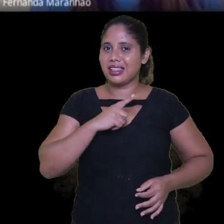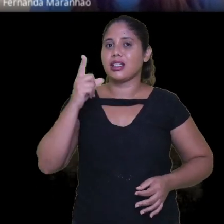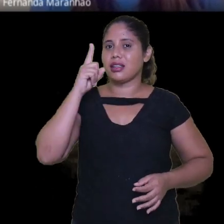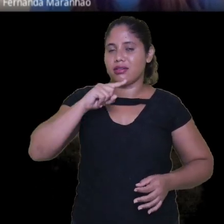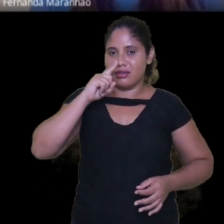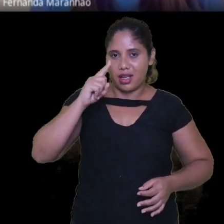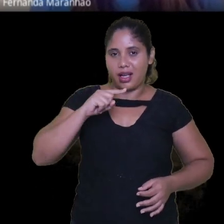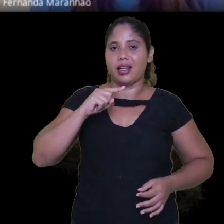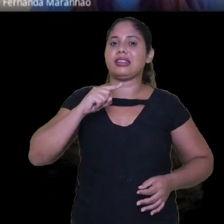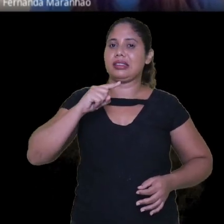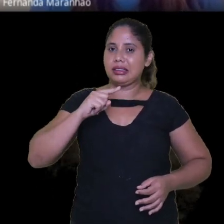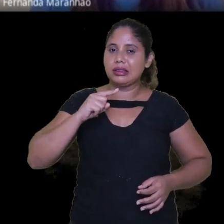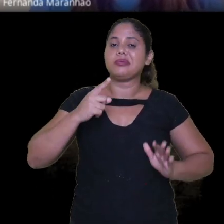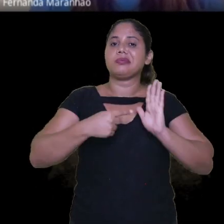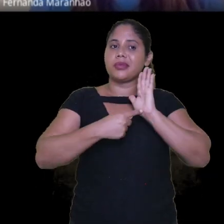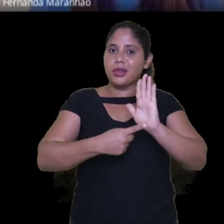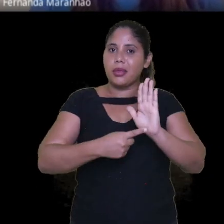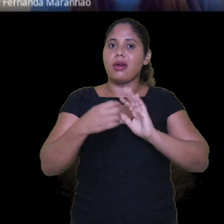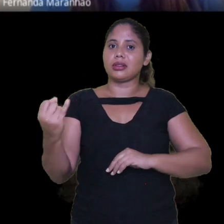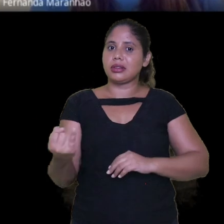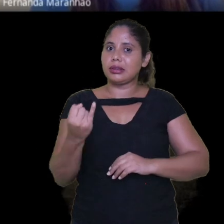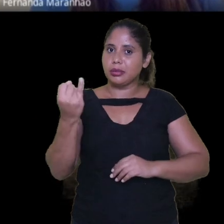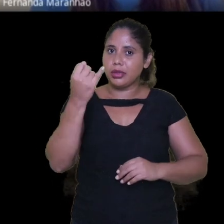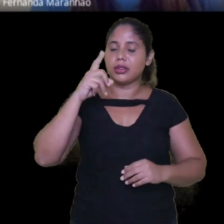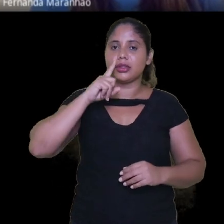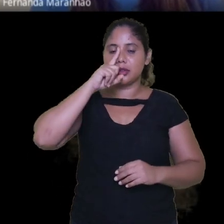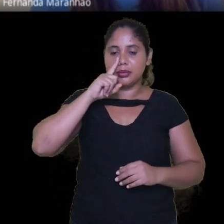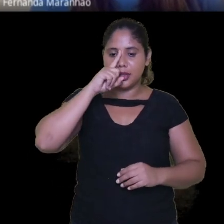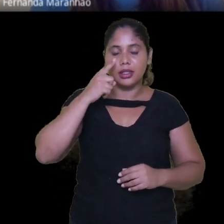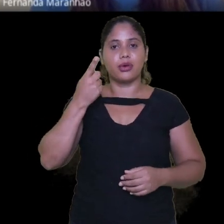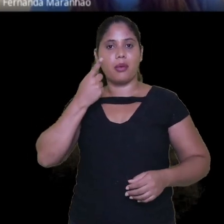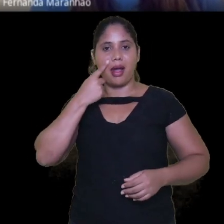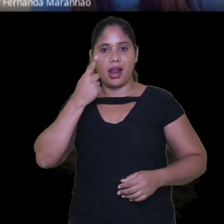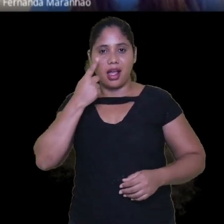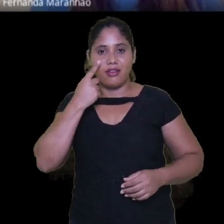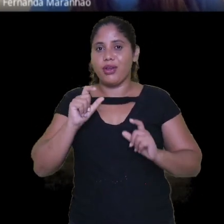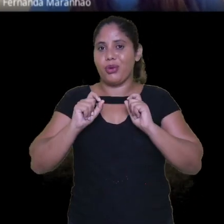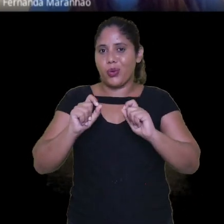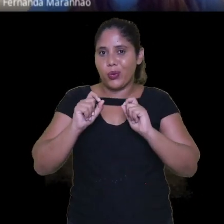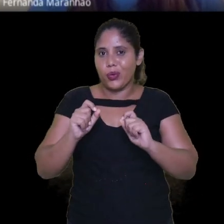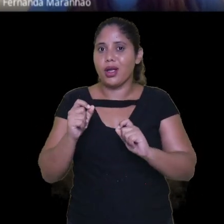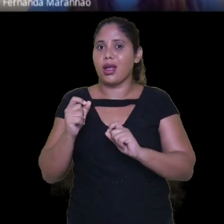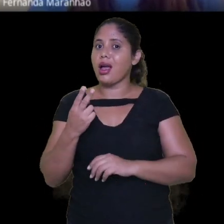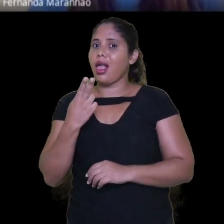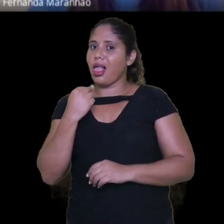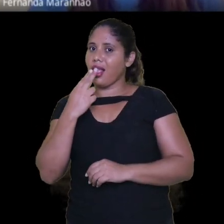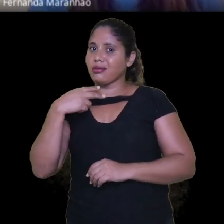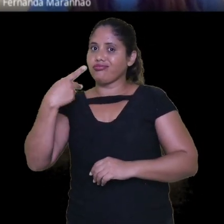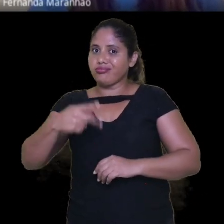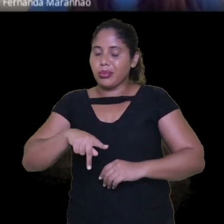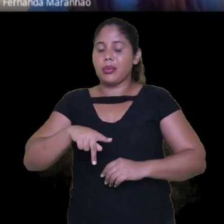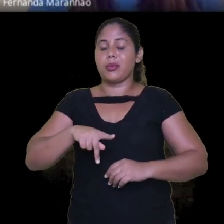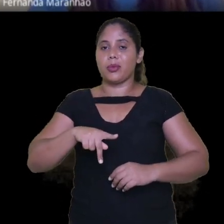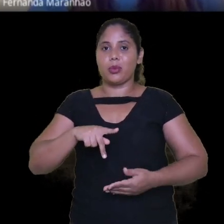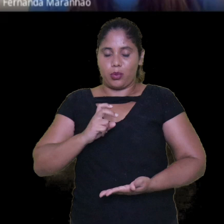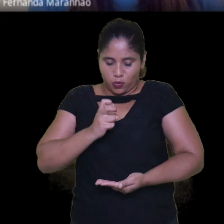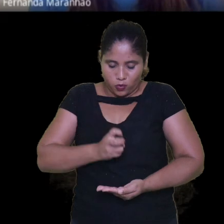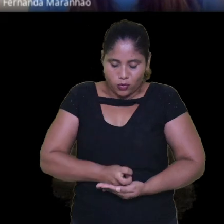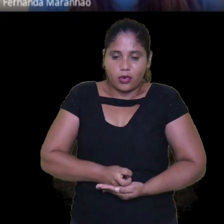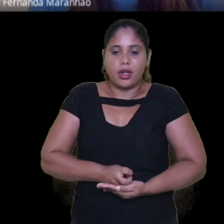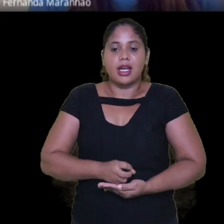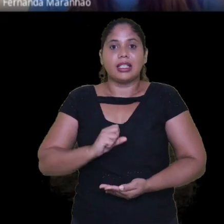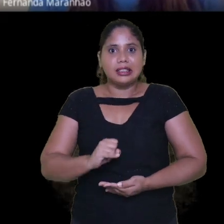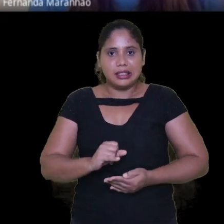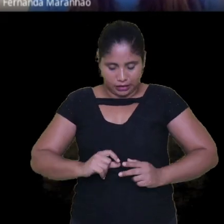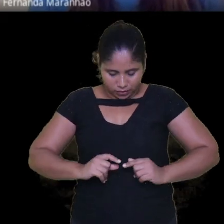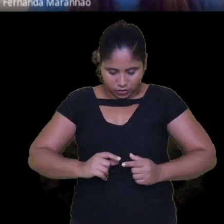idade gestacional. Então, didaticamente e do ponto de vista de condutas, hoje, a restrição de crescimento é classificada